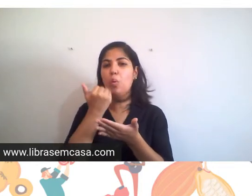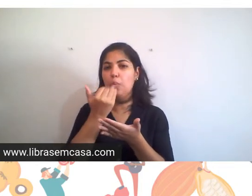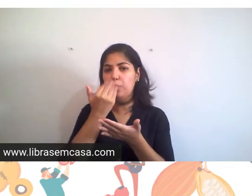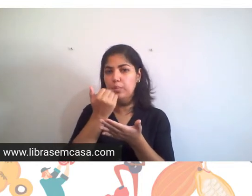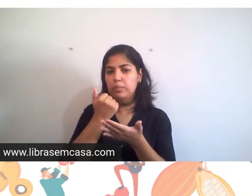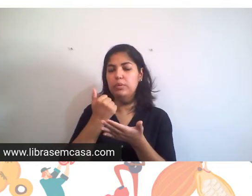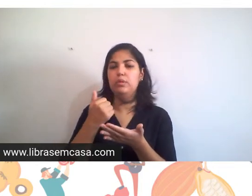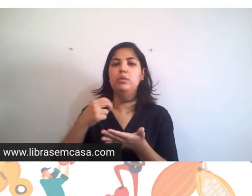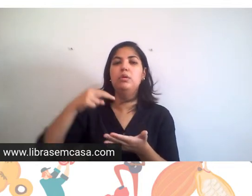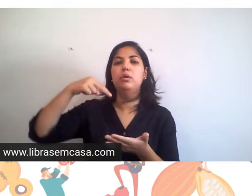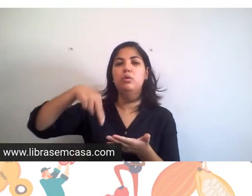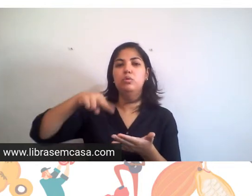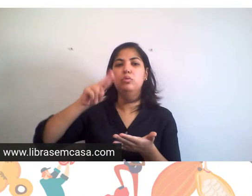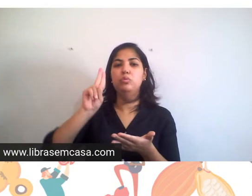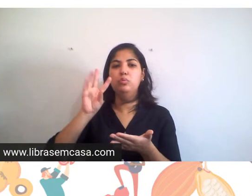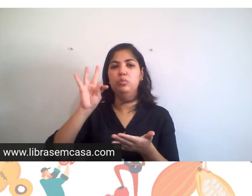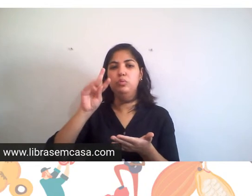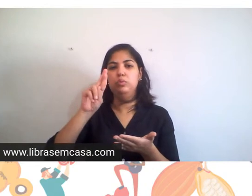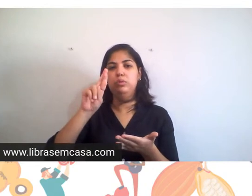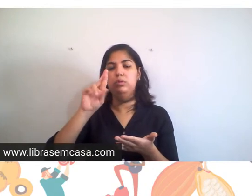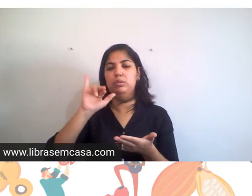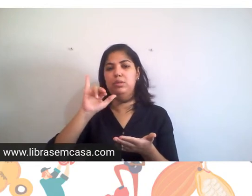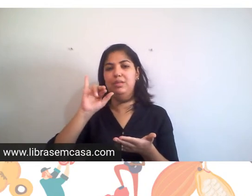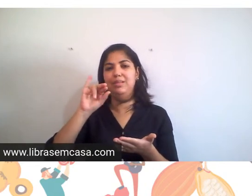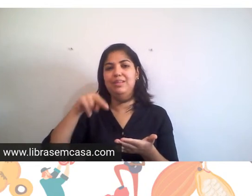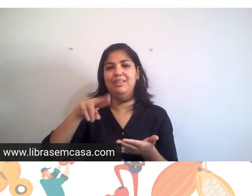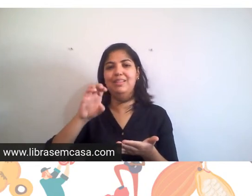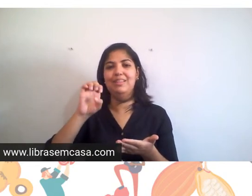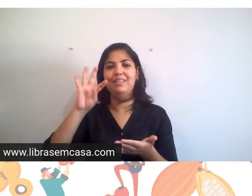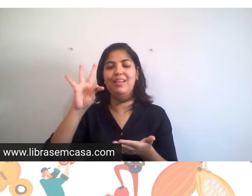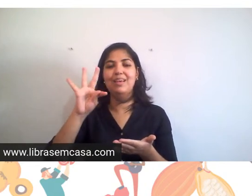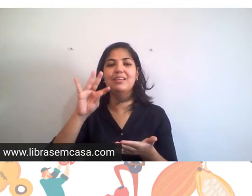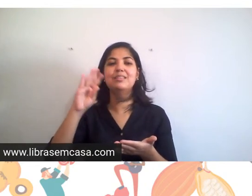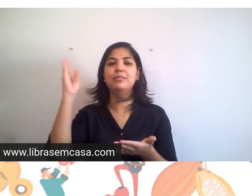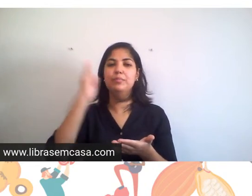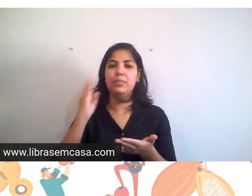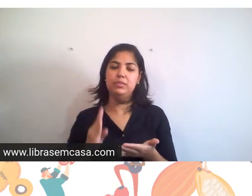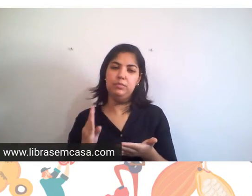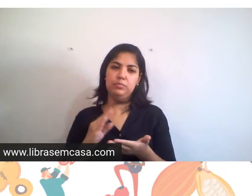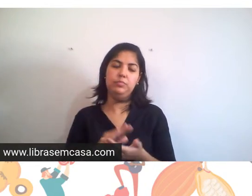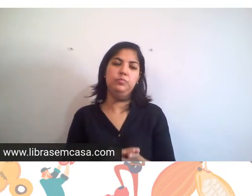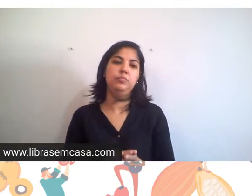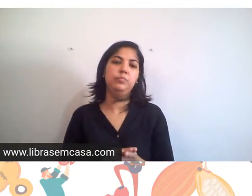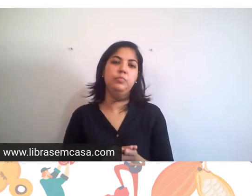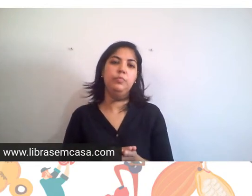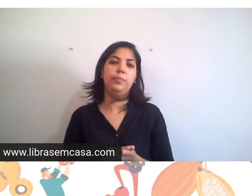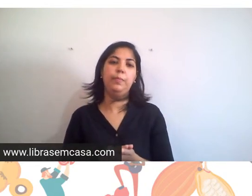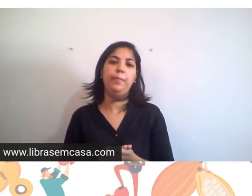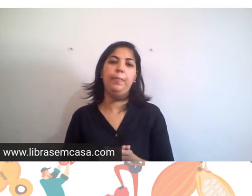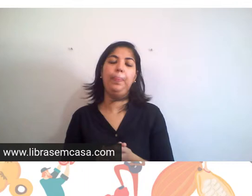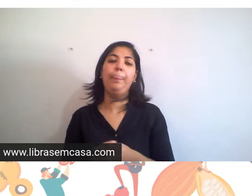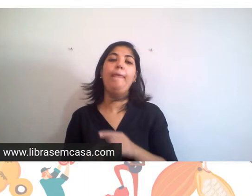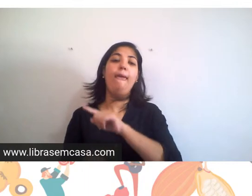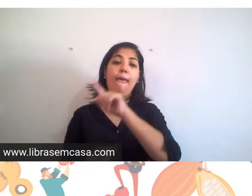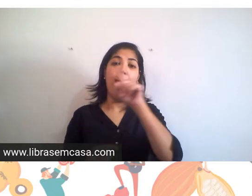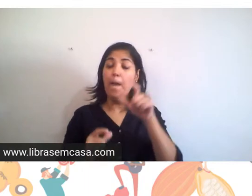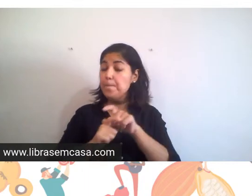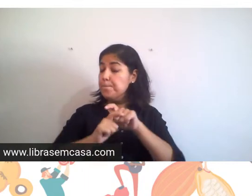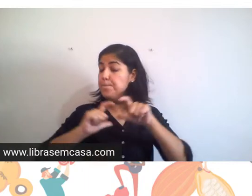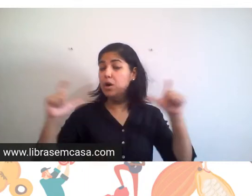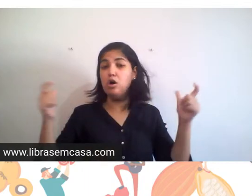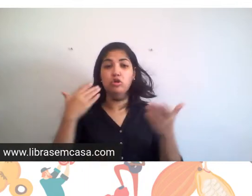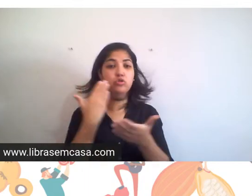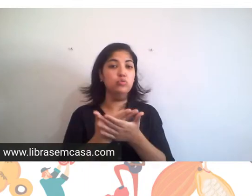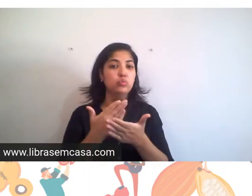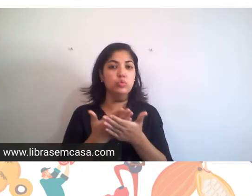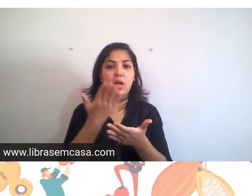Brasil. Nossa, estou engasgando aqui um pouco. É Nutrinet Brasil, que é o maior estudo em alimentação e